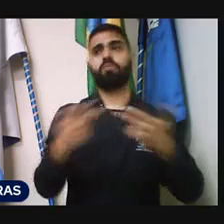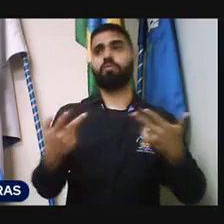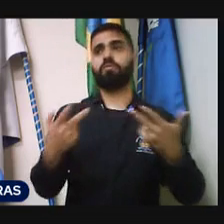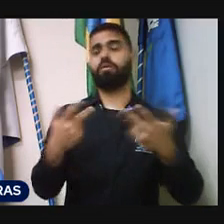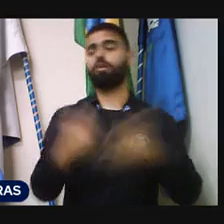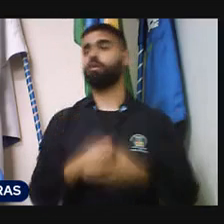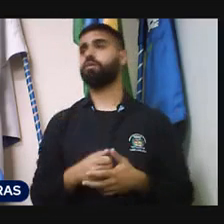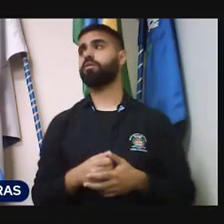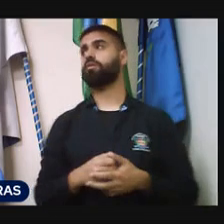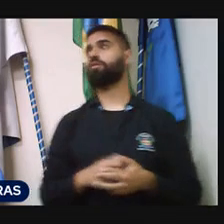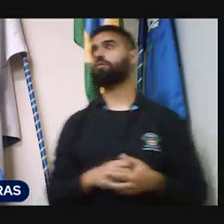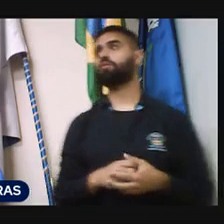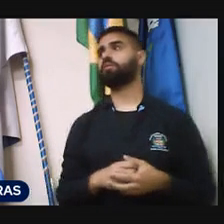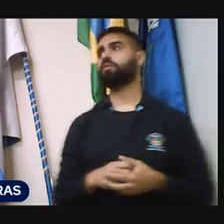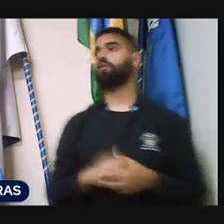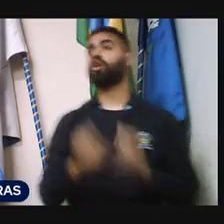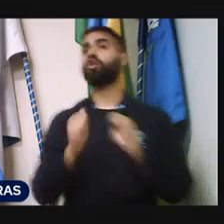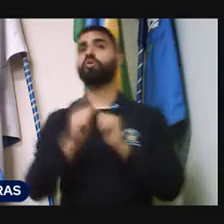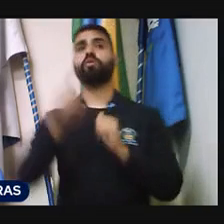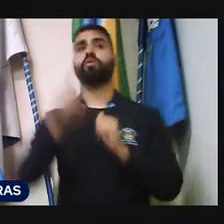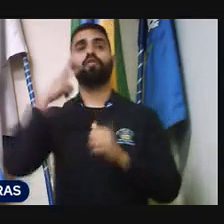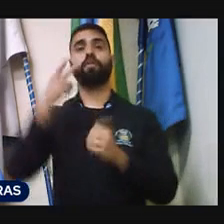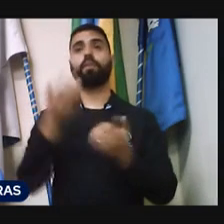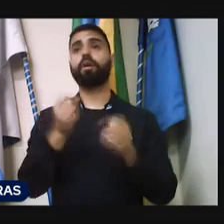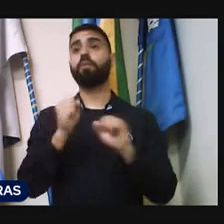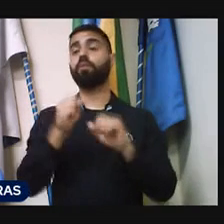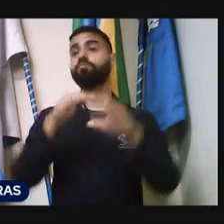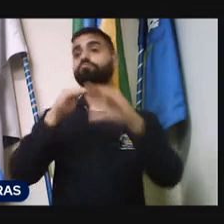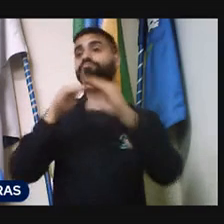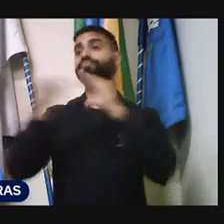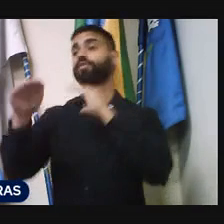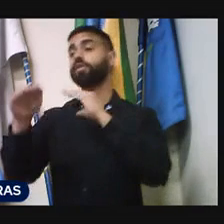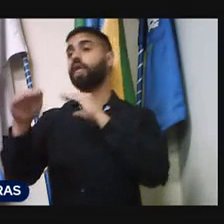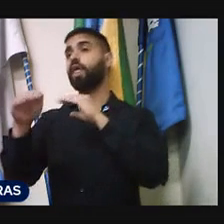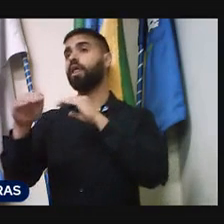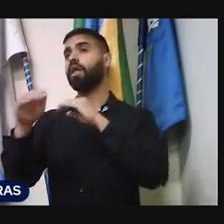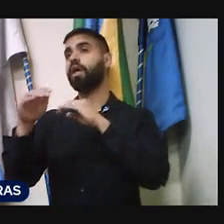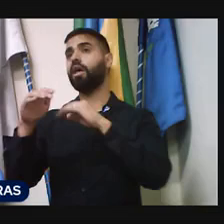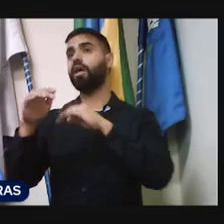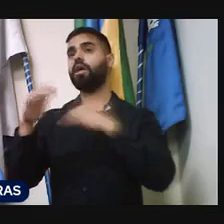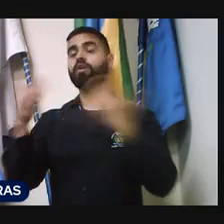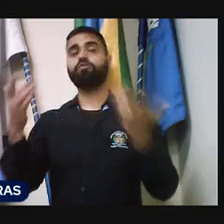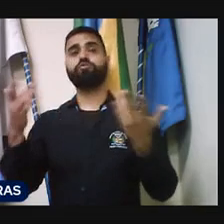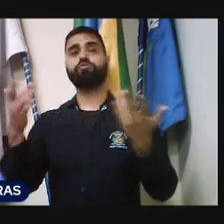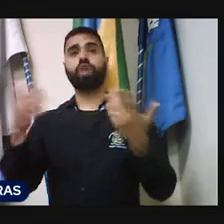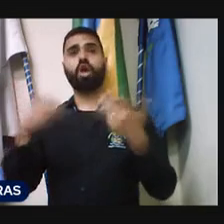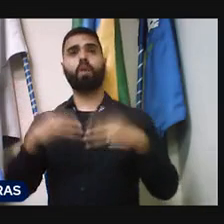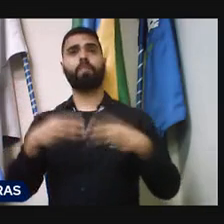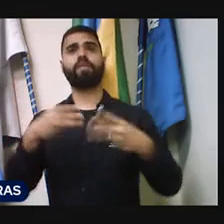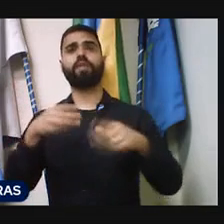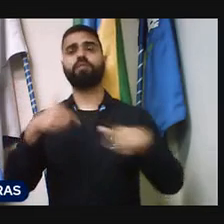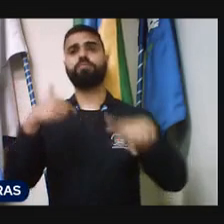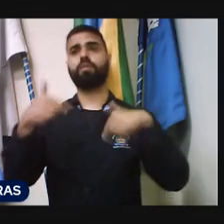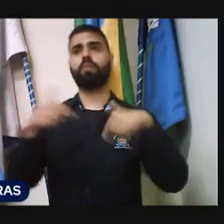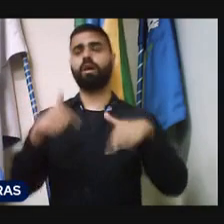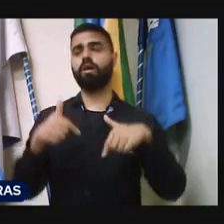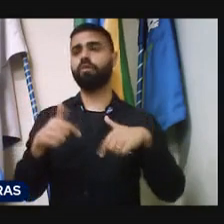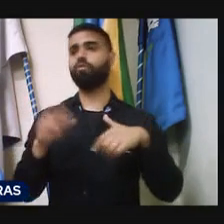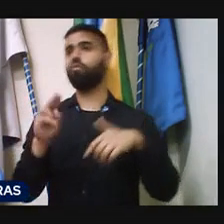os novos vereadores para a gente encaminhar ir só a quem de direito o Ministério do Trabalho